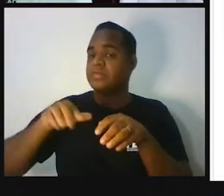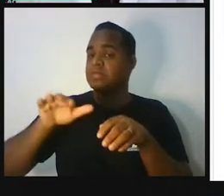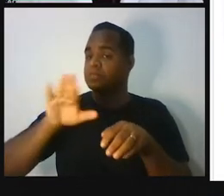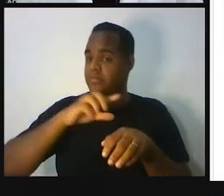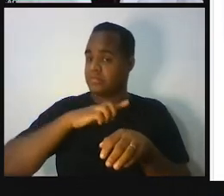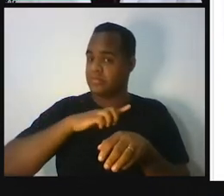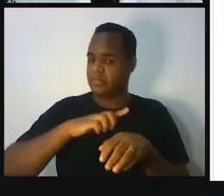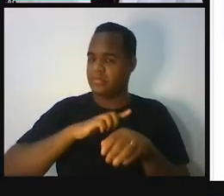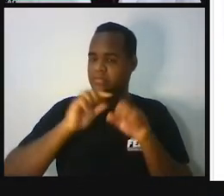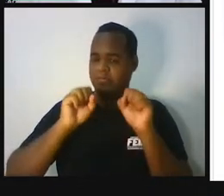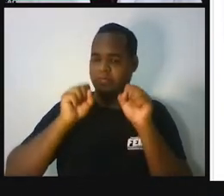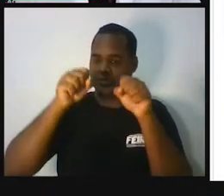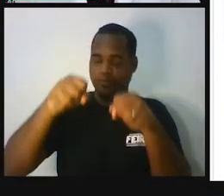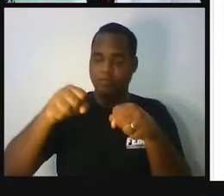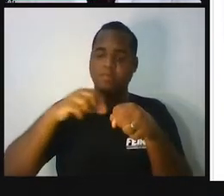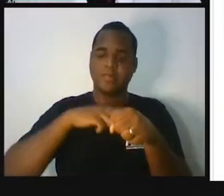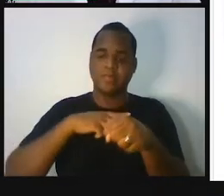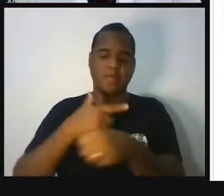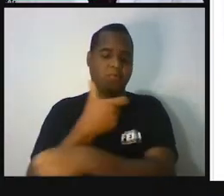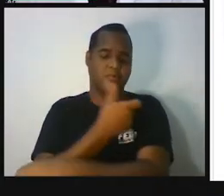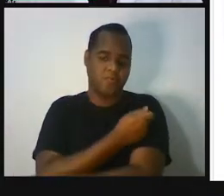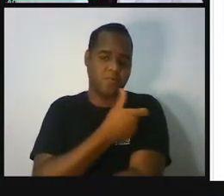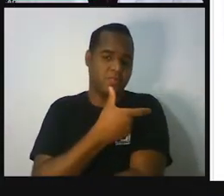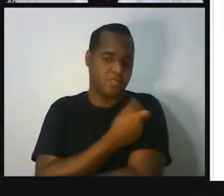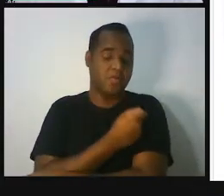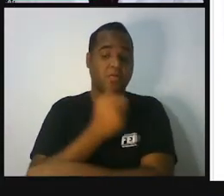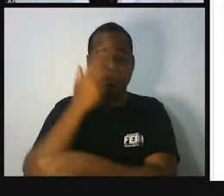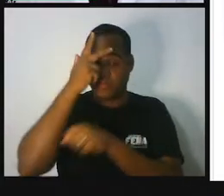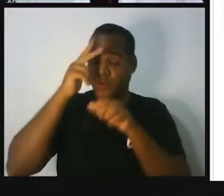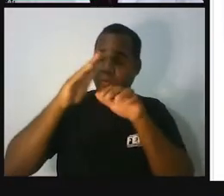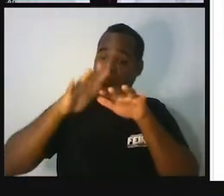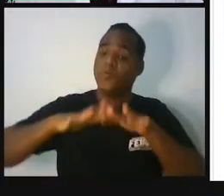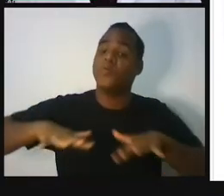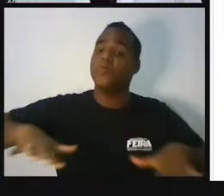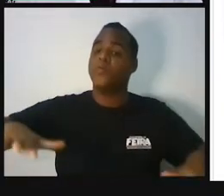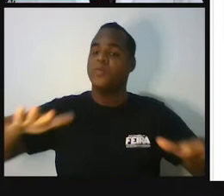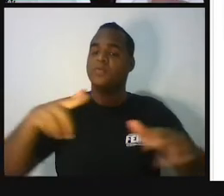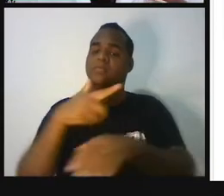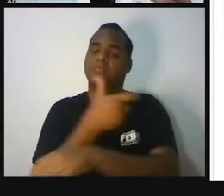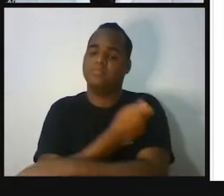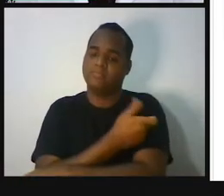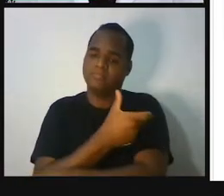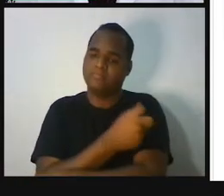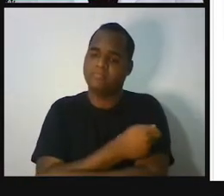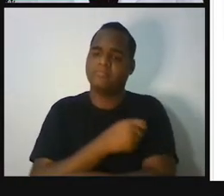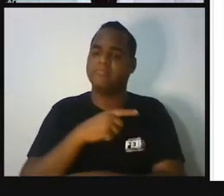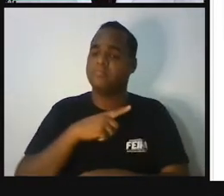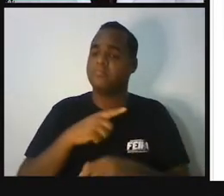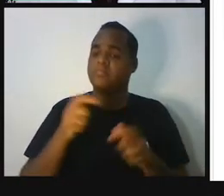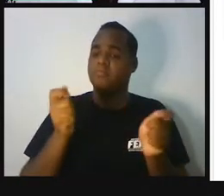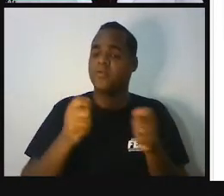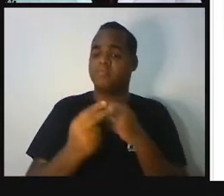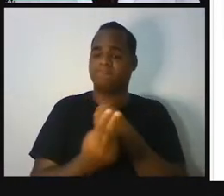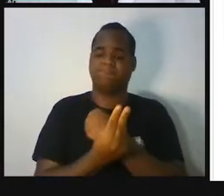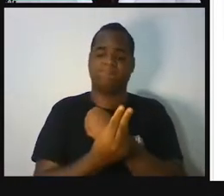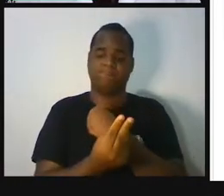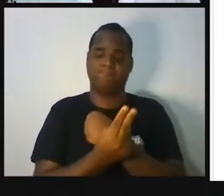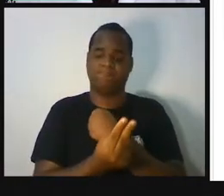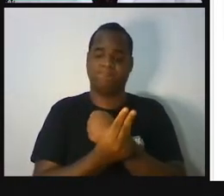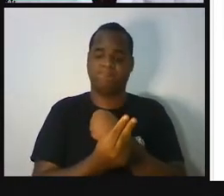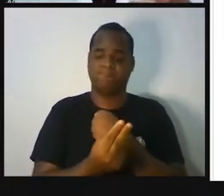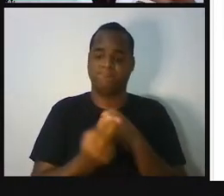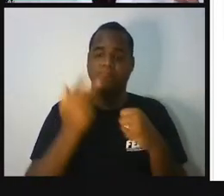né e promover uma vacinação em massa né para prevenir não